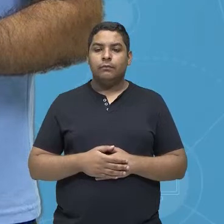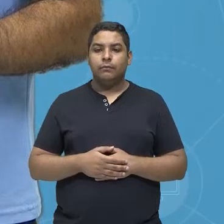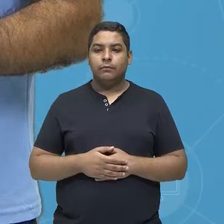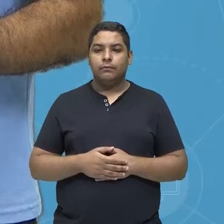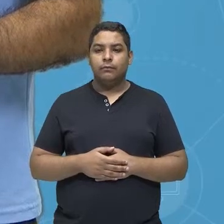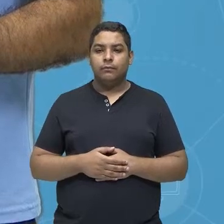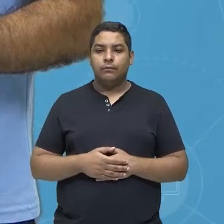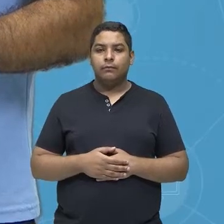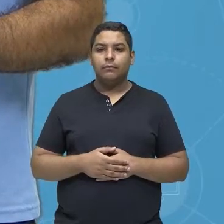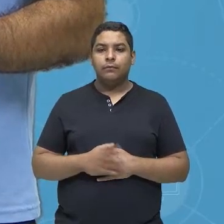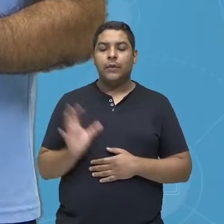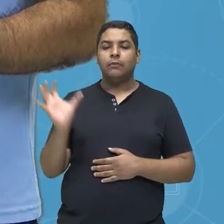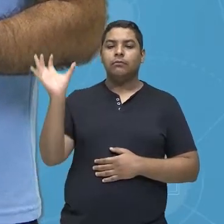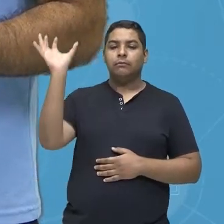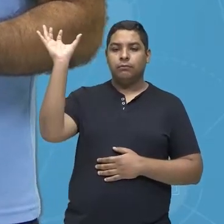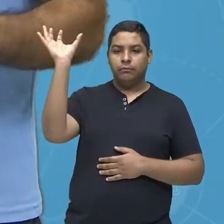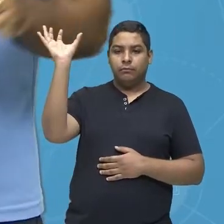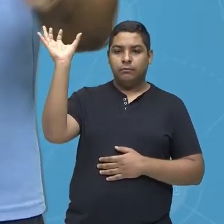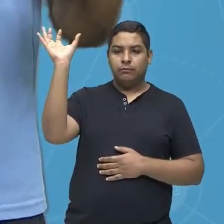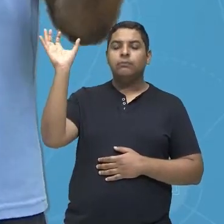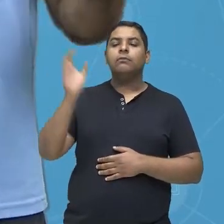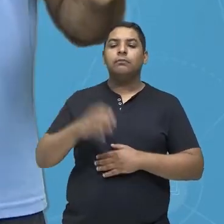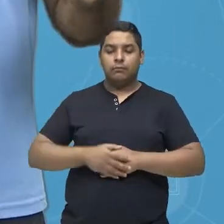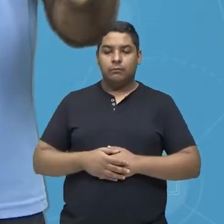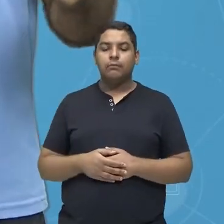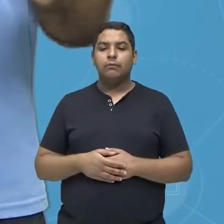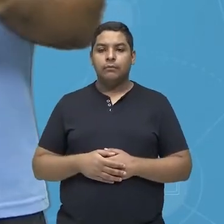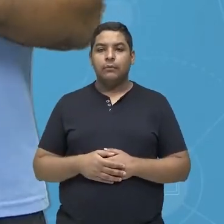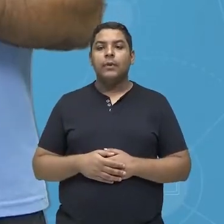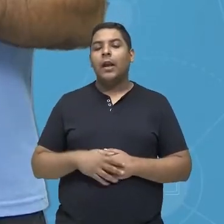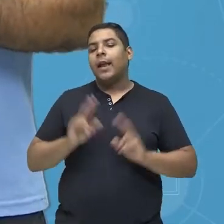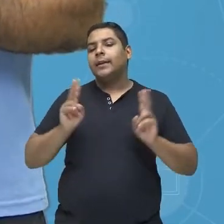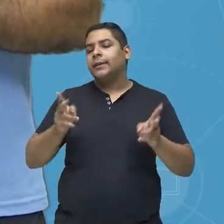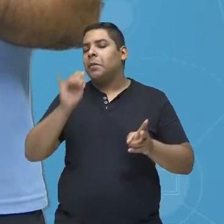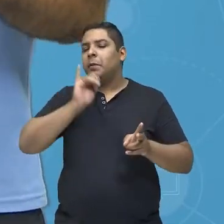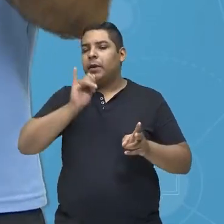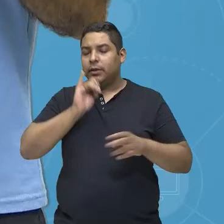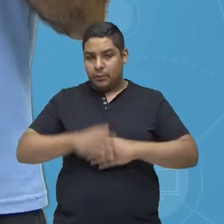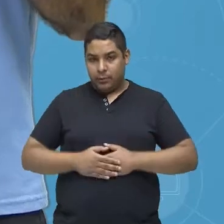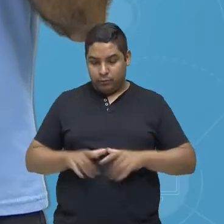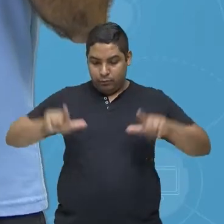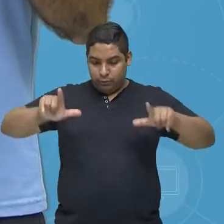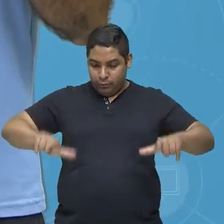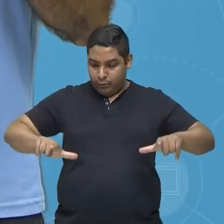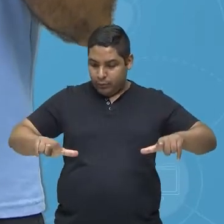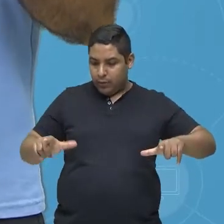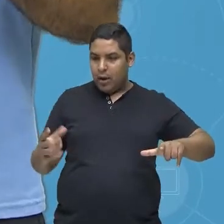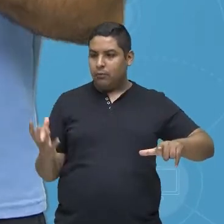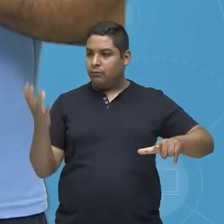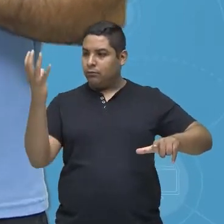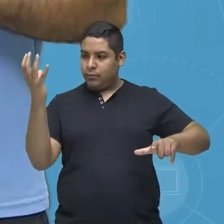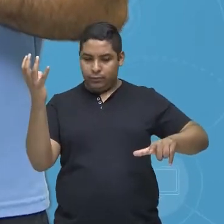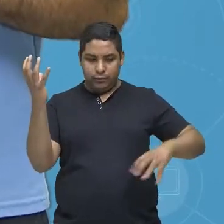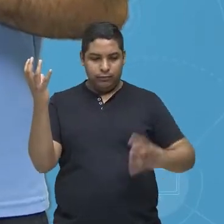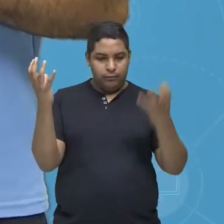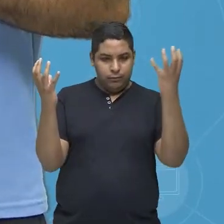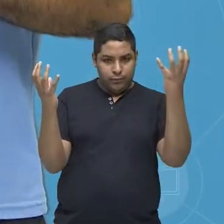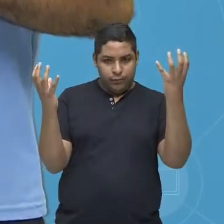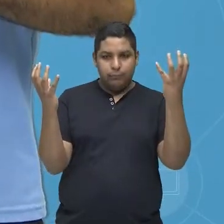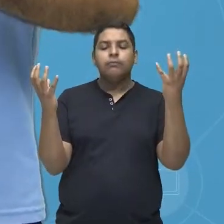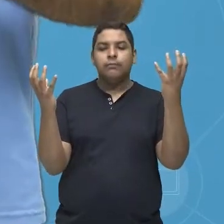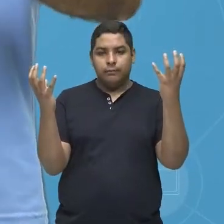a torre. Então a torre, ela ocupa sempre as extremidades da linha e ela se move